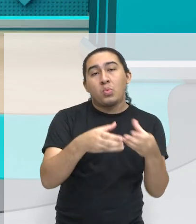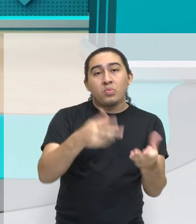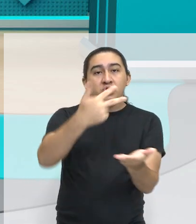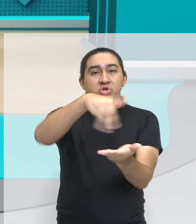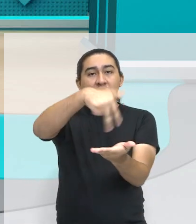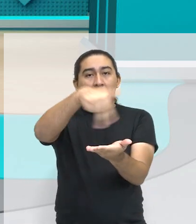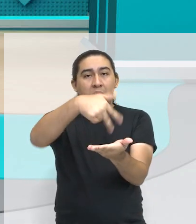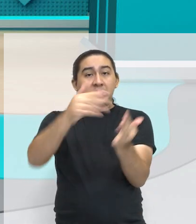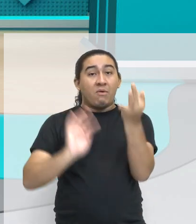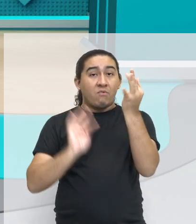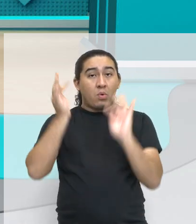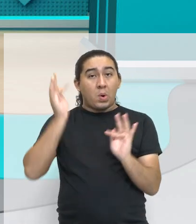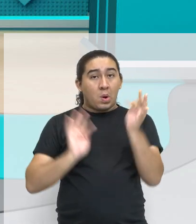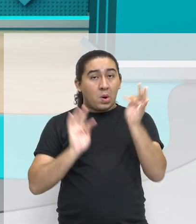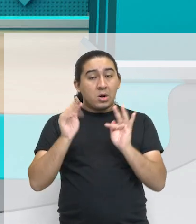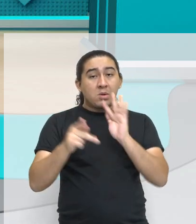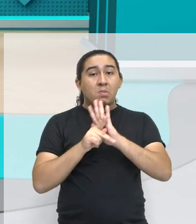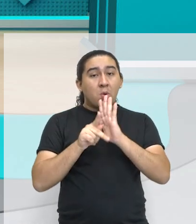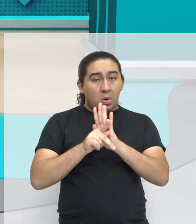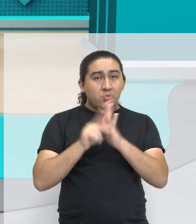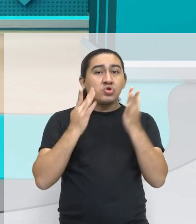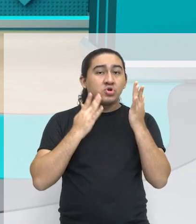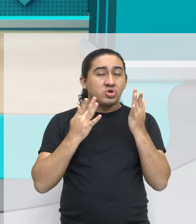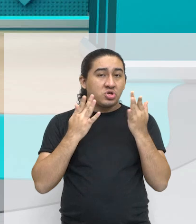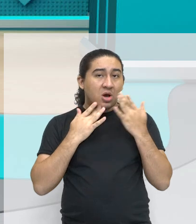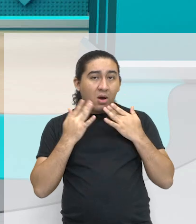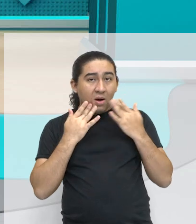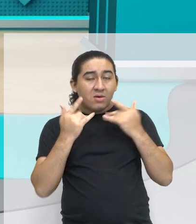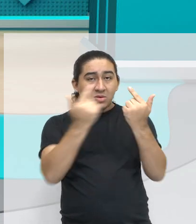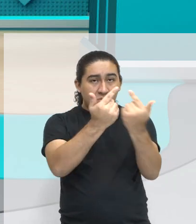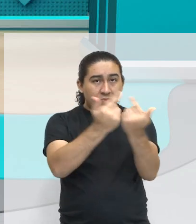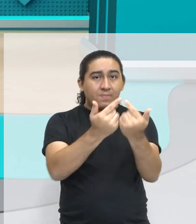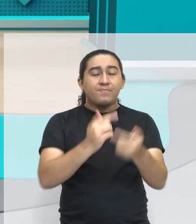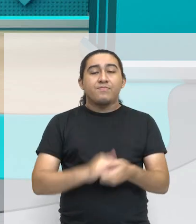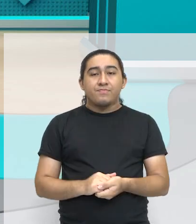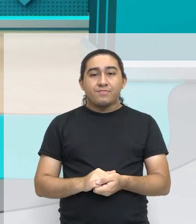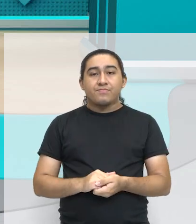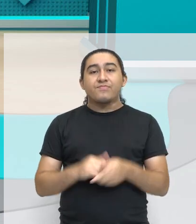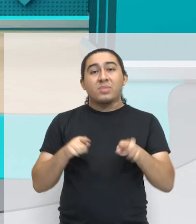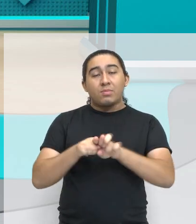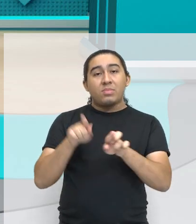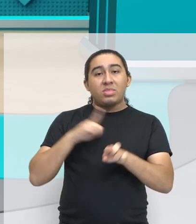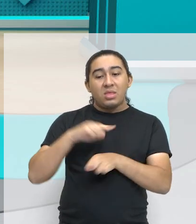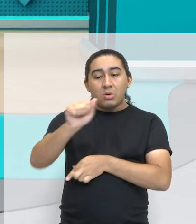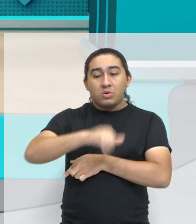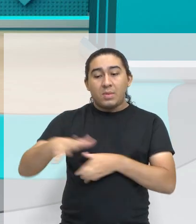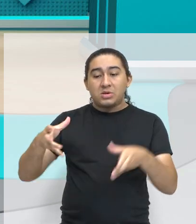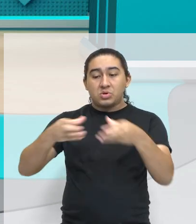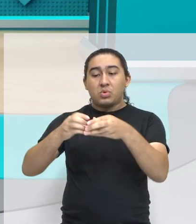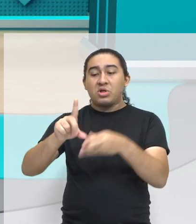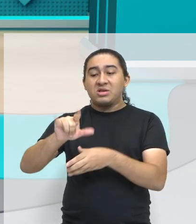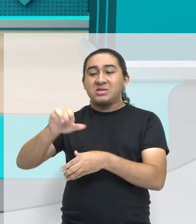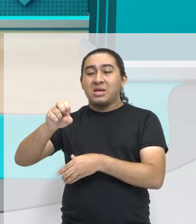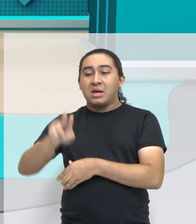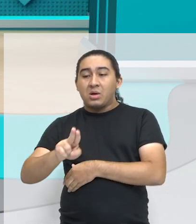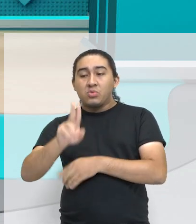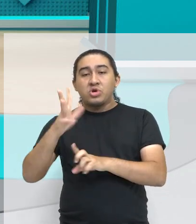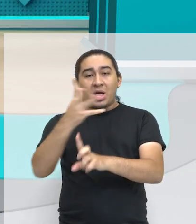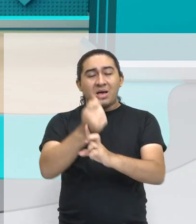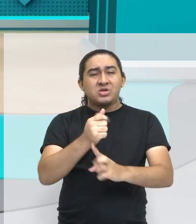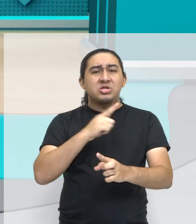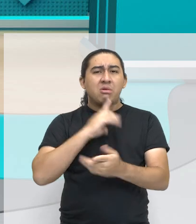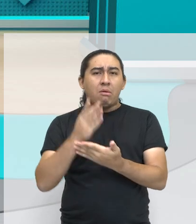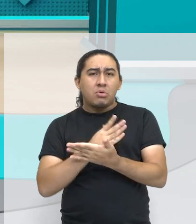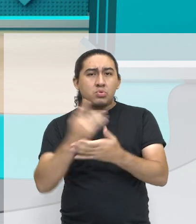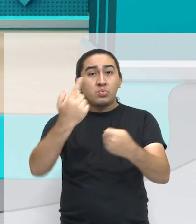né, folclórica do teatro. Nós temos o Liceu de Arte do Cláudio Santoro, que deve ter em alguns